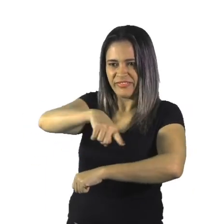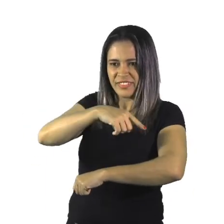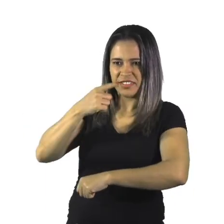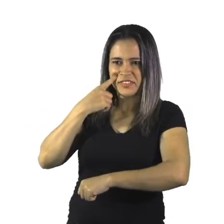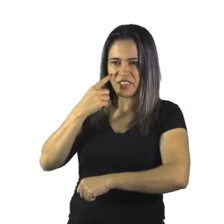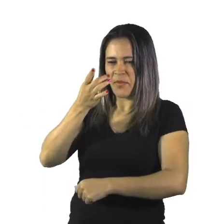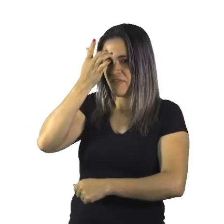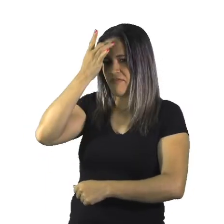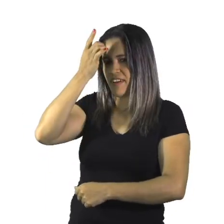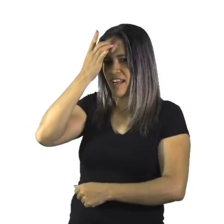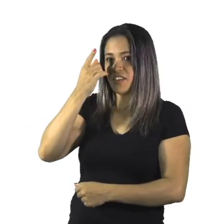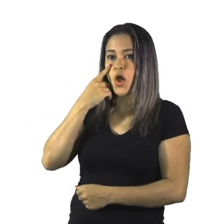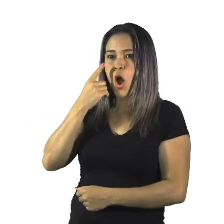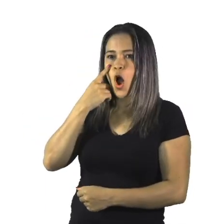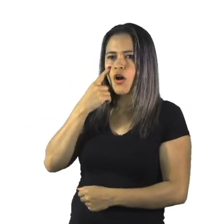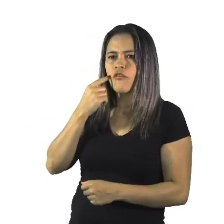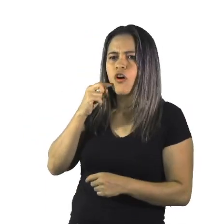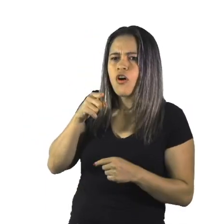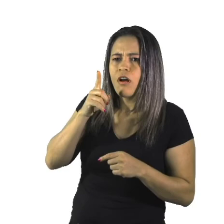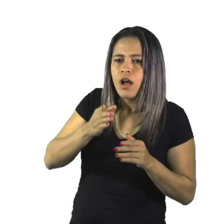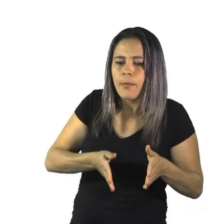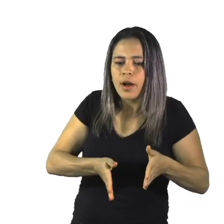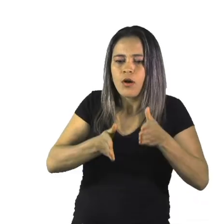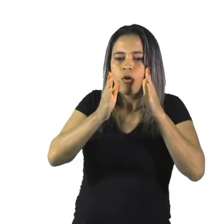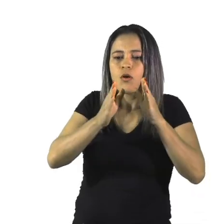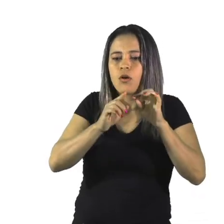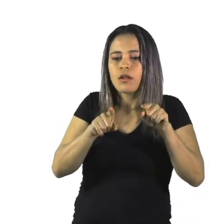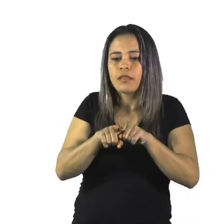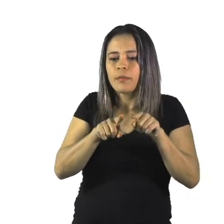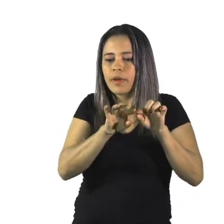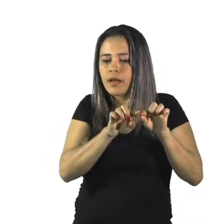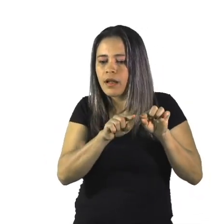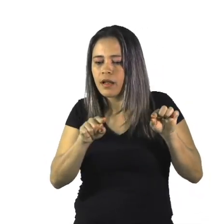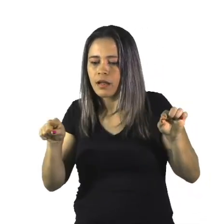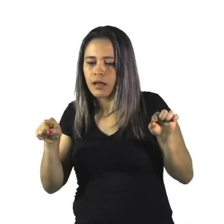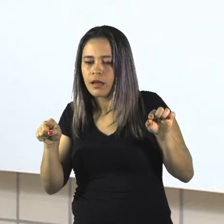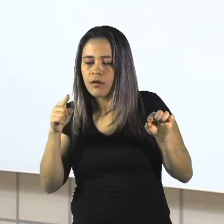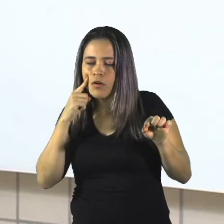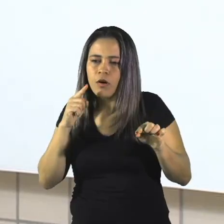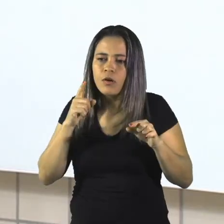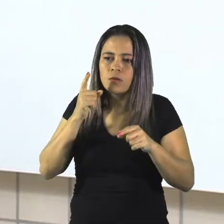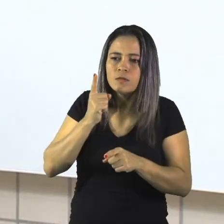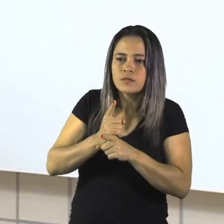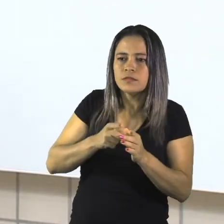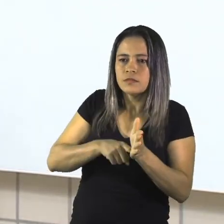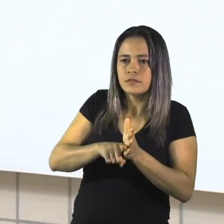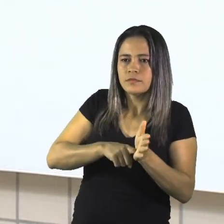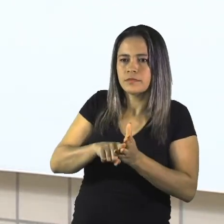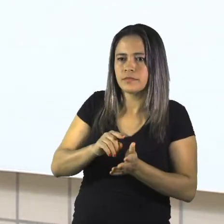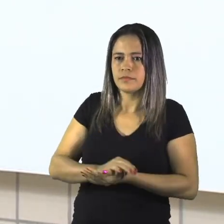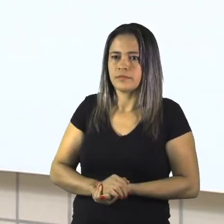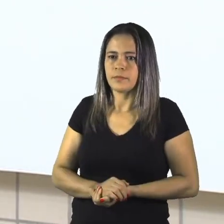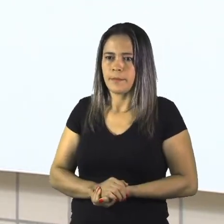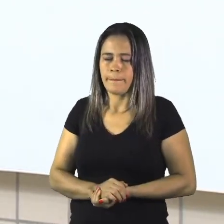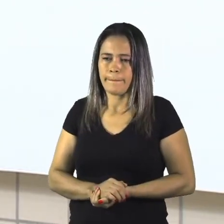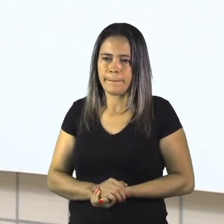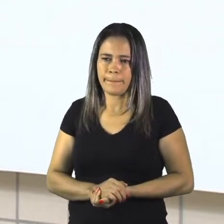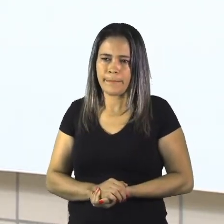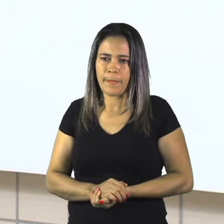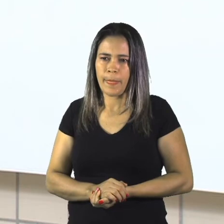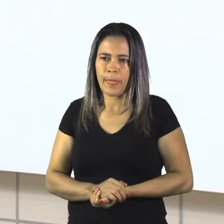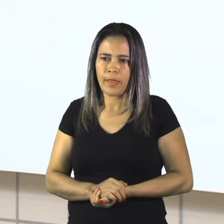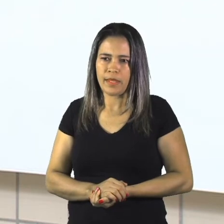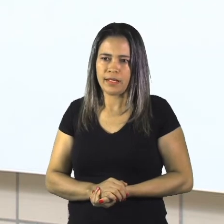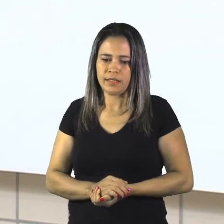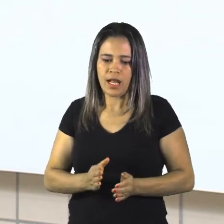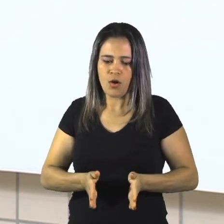fácil, né? Vou olhar para a coluna, vou olhar para a linha. A coluna dessa questão agora é